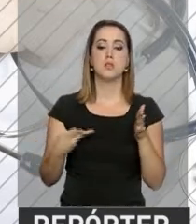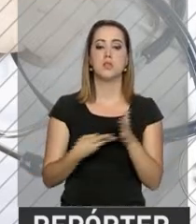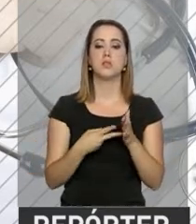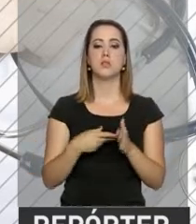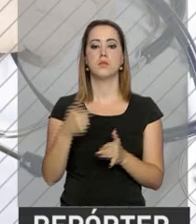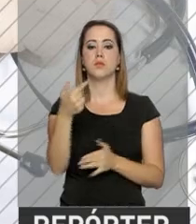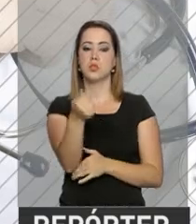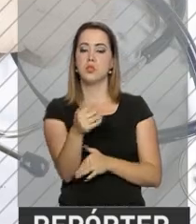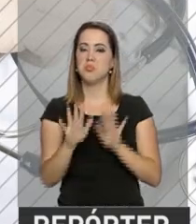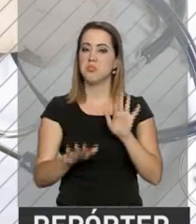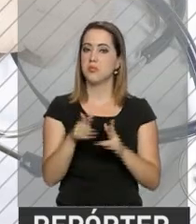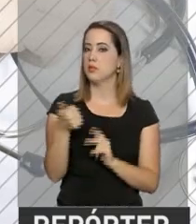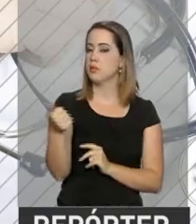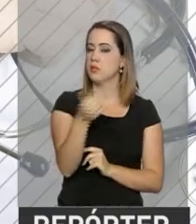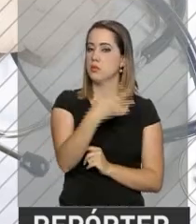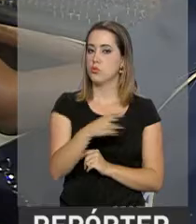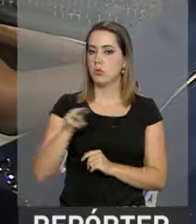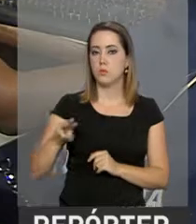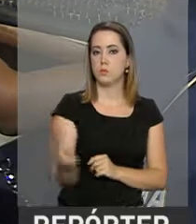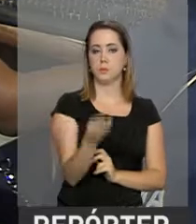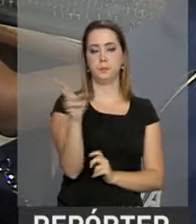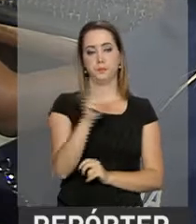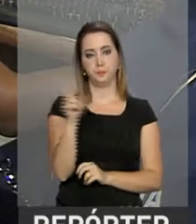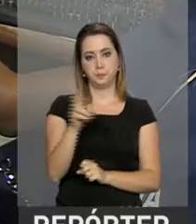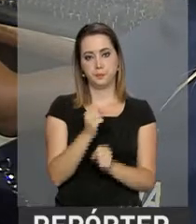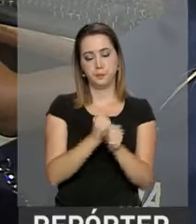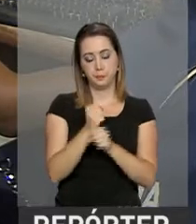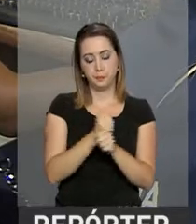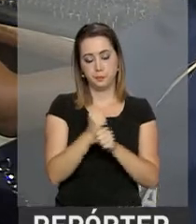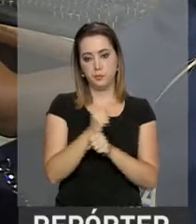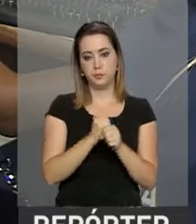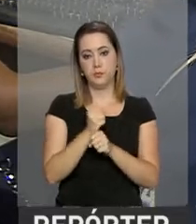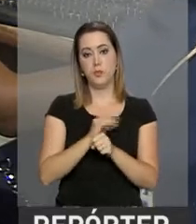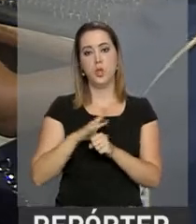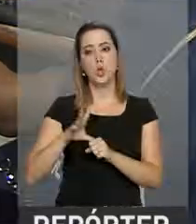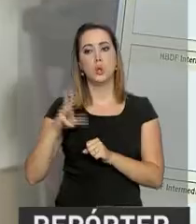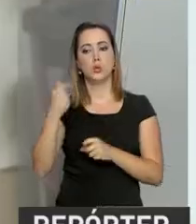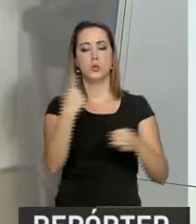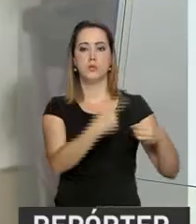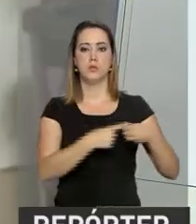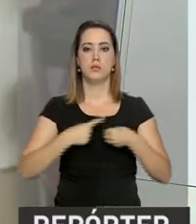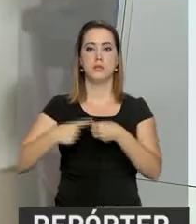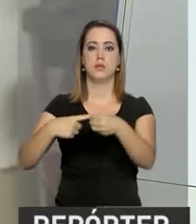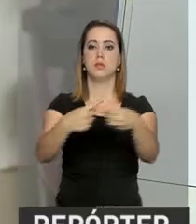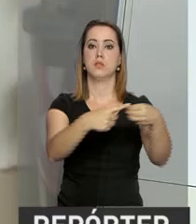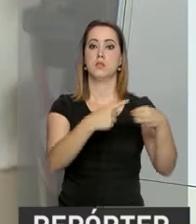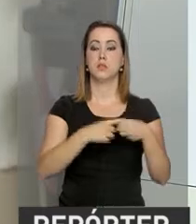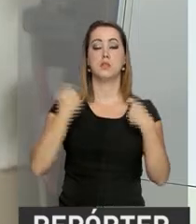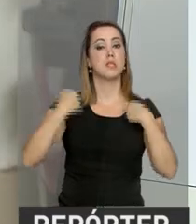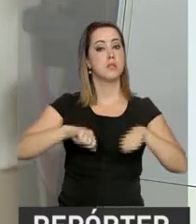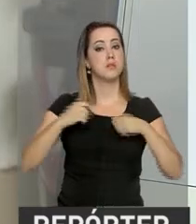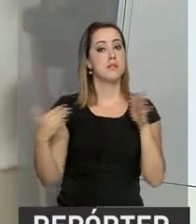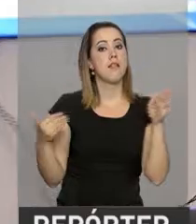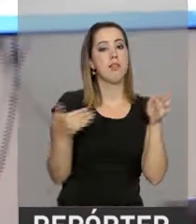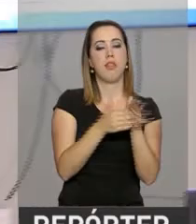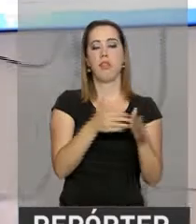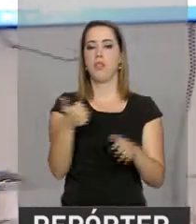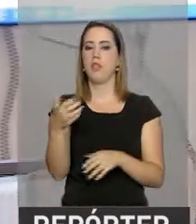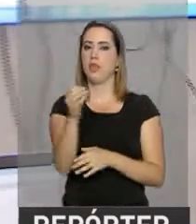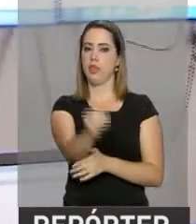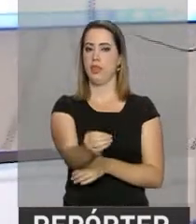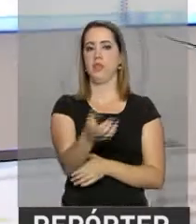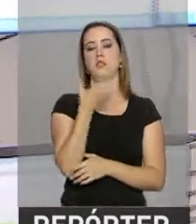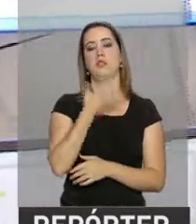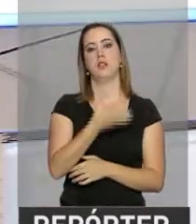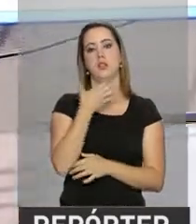14 bilhões de reais ao ano os municípios têm até o dia 10 de dezembro para se integrar ao novo sistema até o